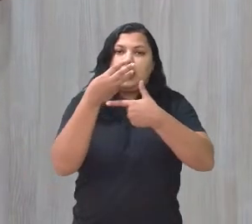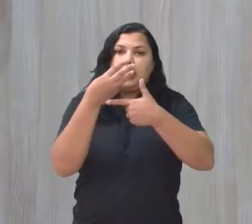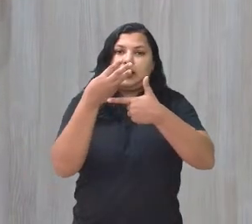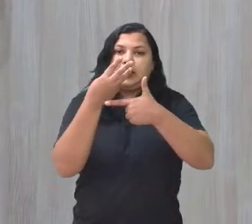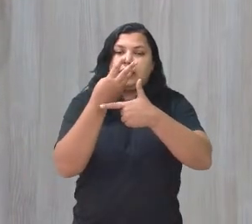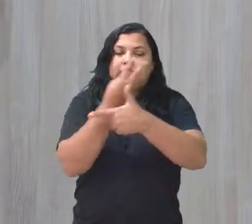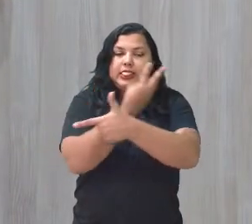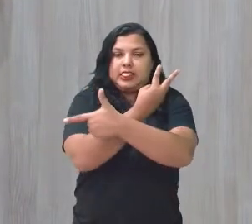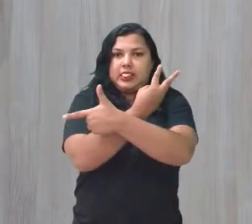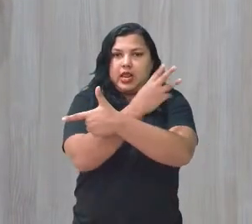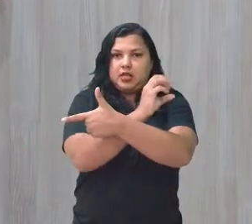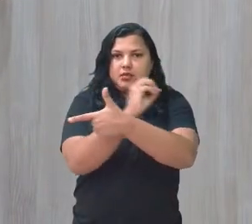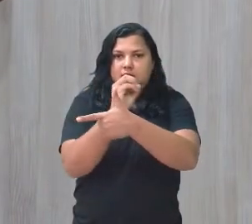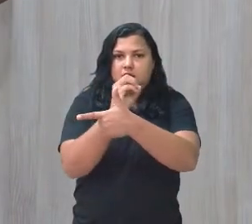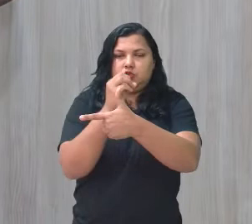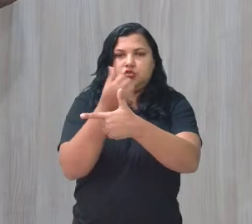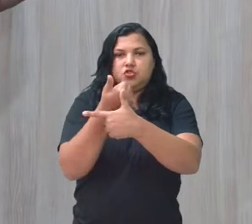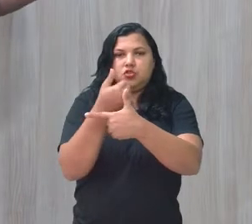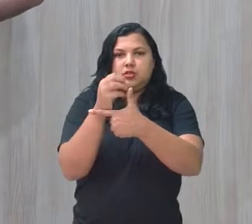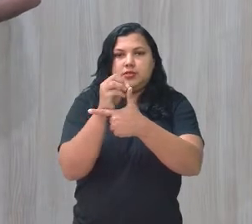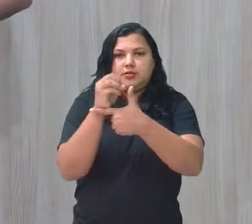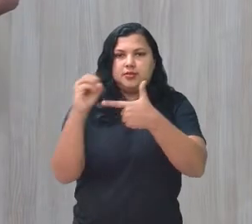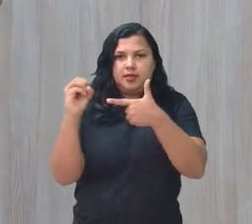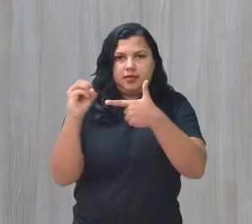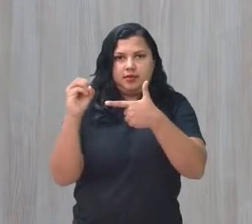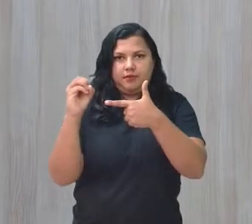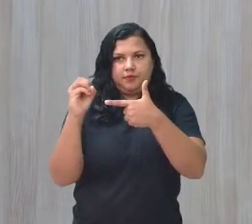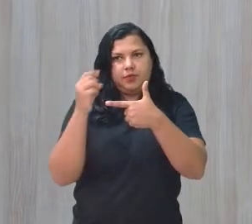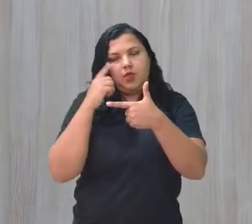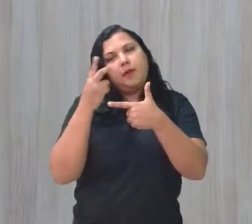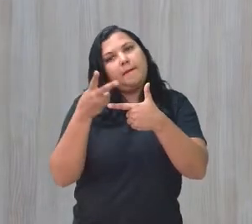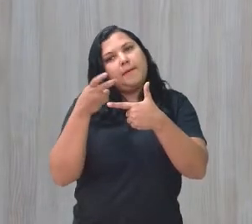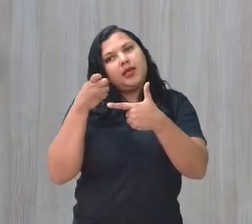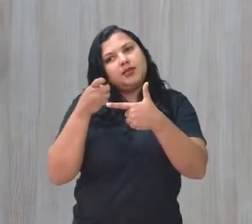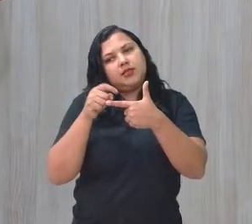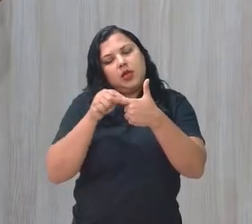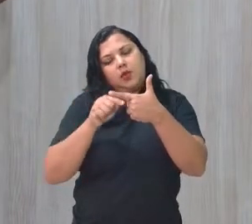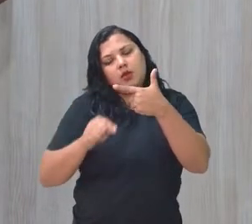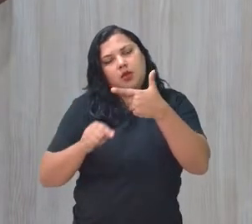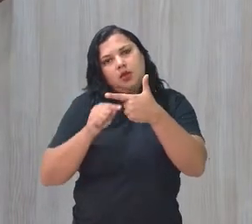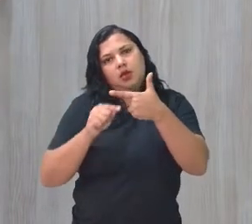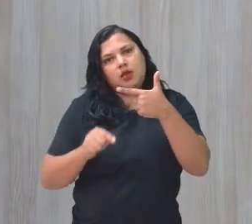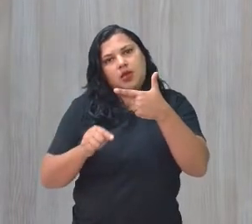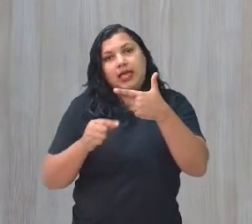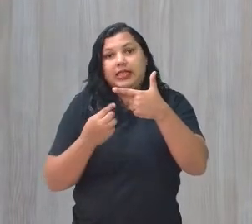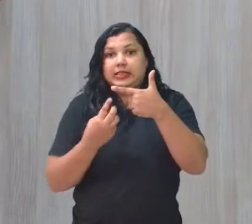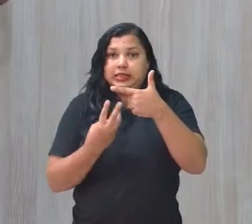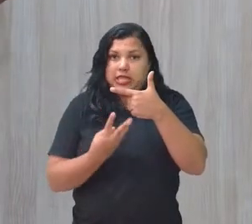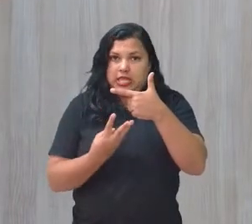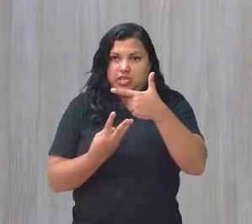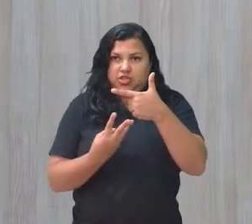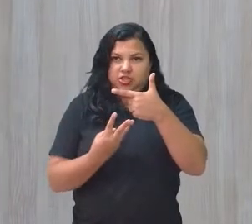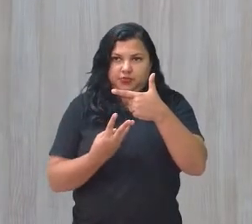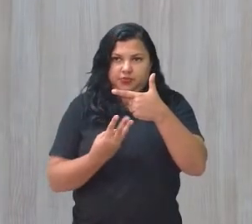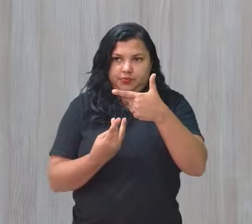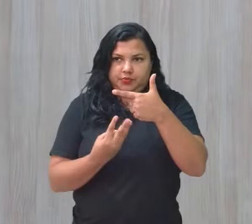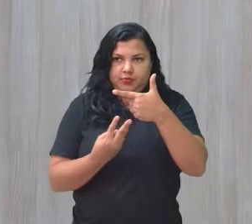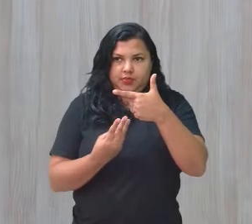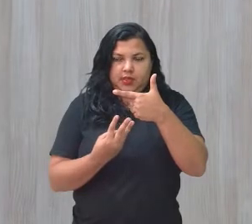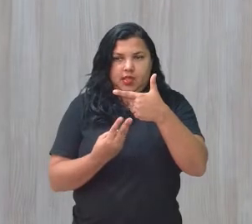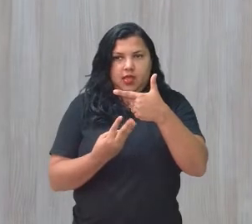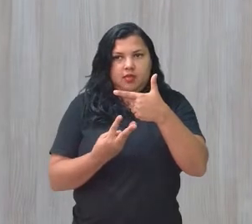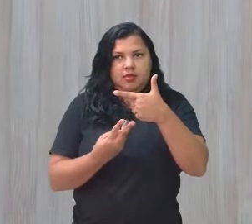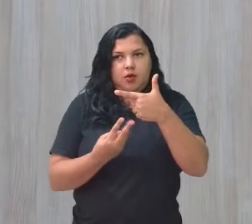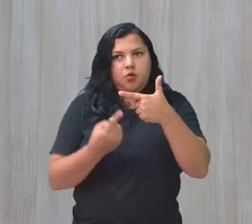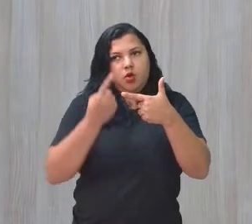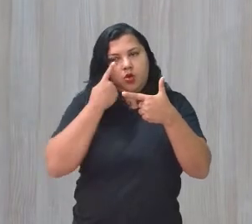eu dividir o 300 em 100 partes iguais, eu vou perceber que cada pedacinho desse vale 3. Então se eu preencher essa